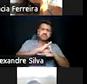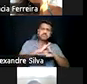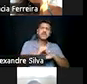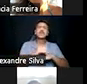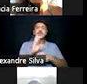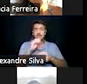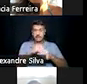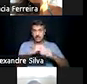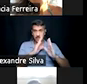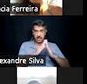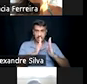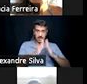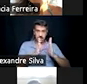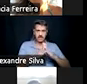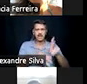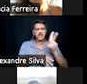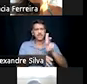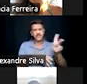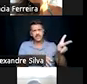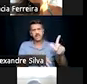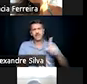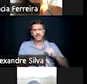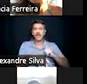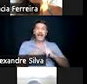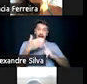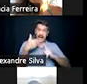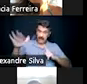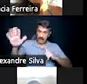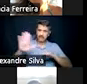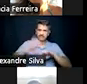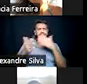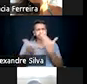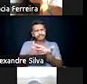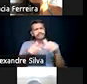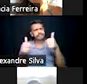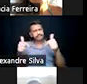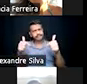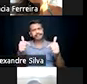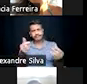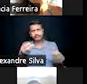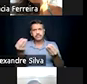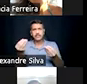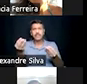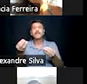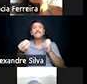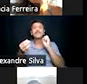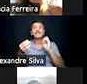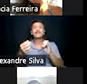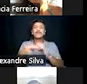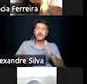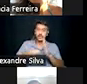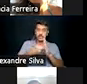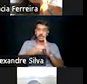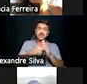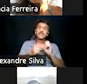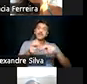dentro da sua casa como professor e que você vai levar para a escola onde você trabalha, se você for denunciado, a polícia pode